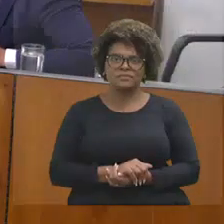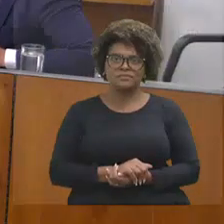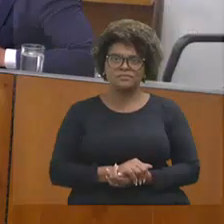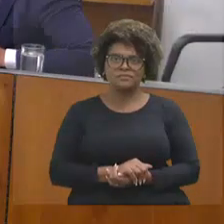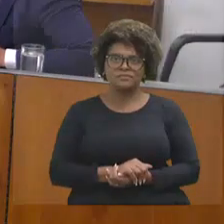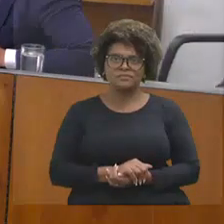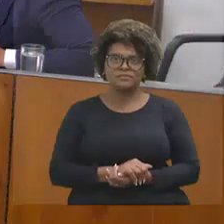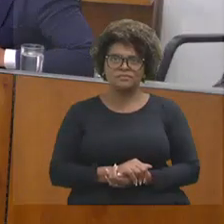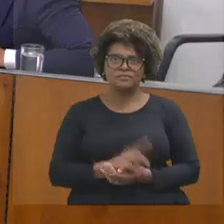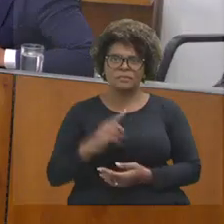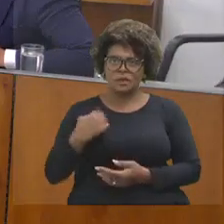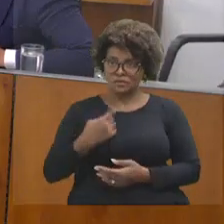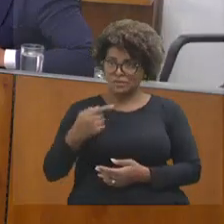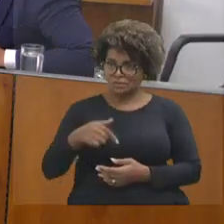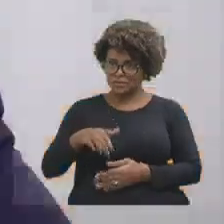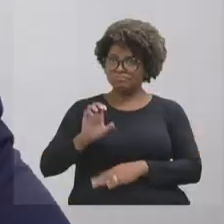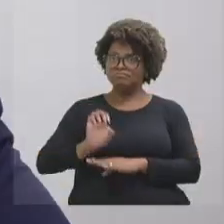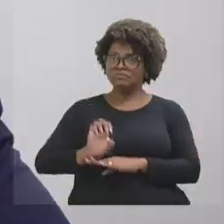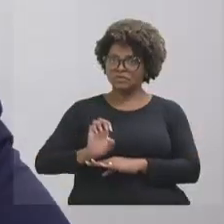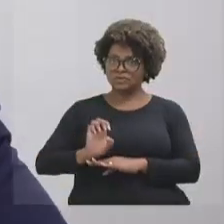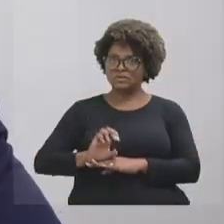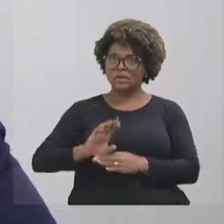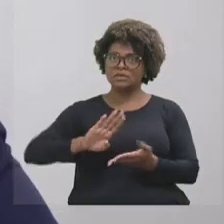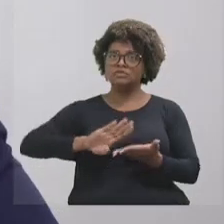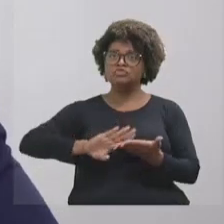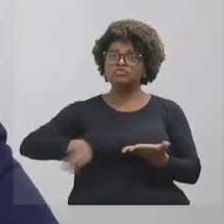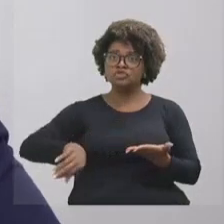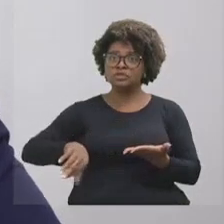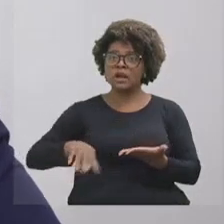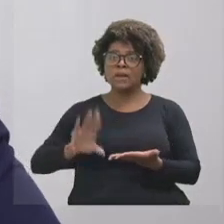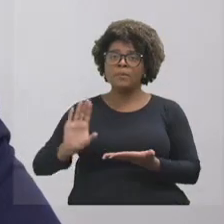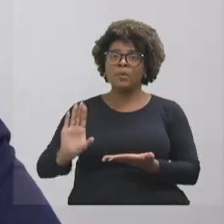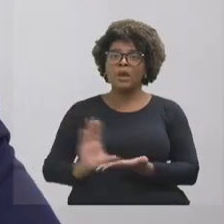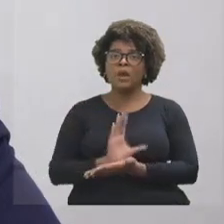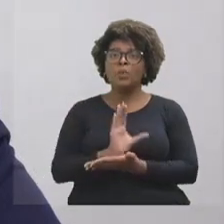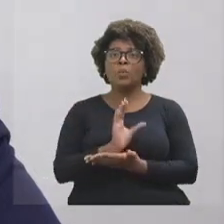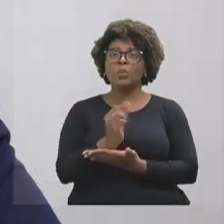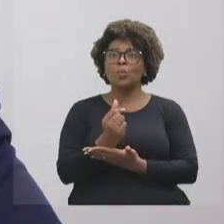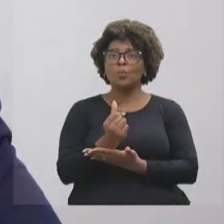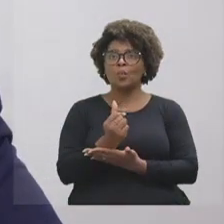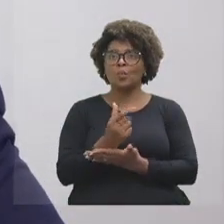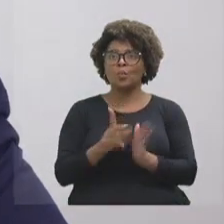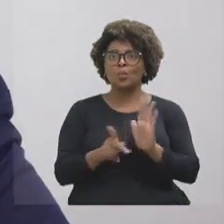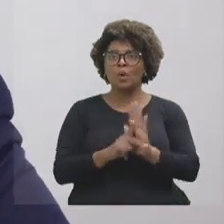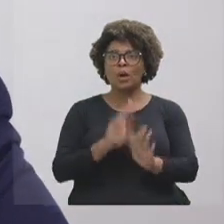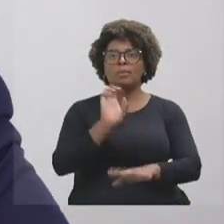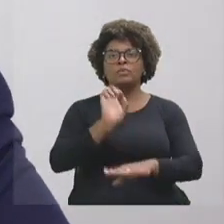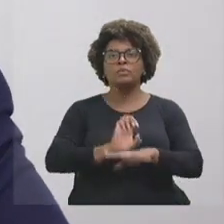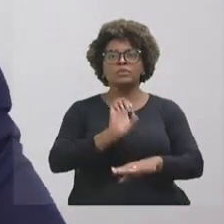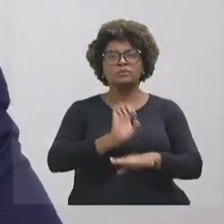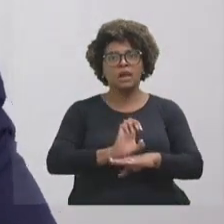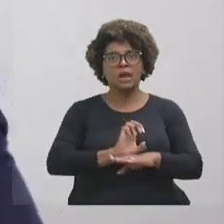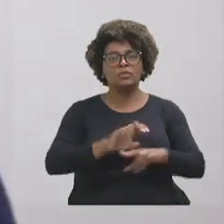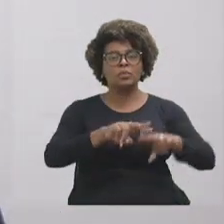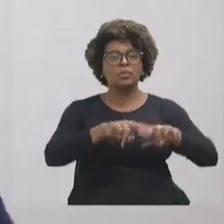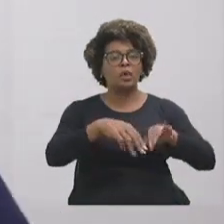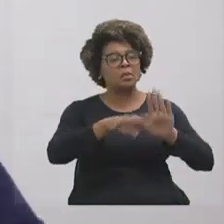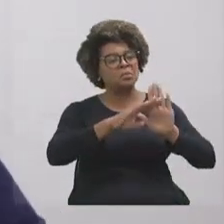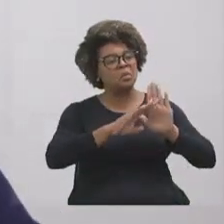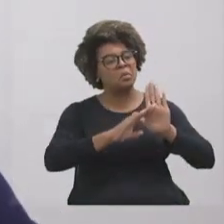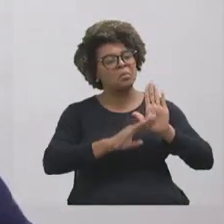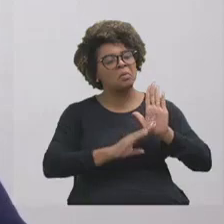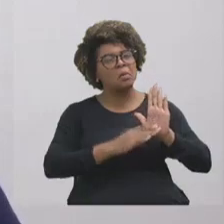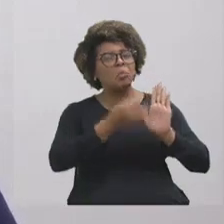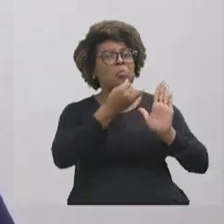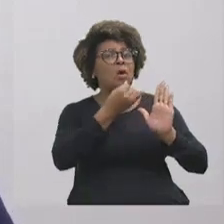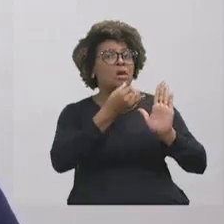rapidinho tá presente nós estamos tirando recursos do próprio Estado por alguns requisitos que nós somos colocando aqui no estado vou